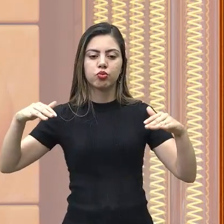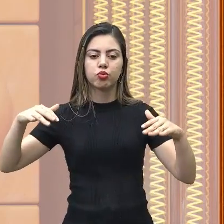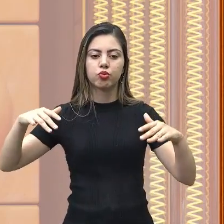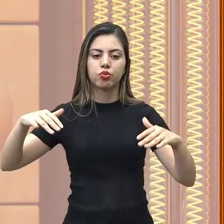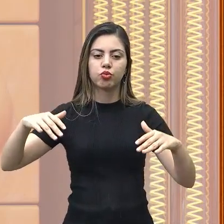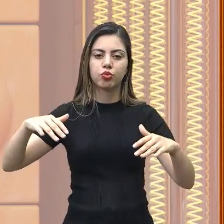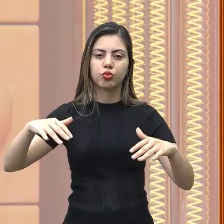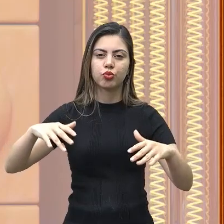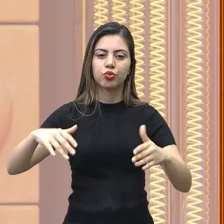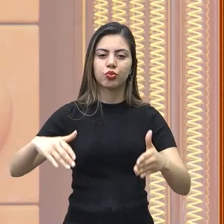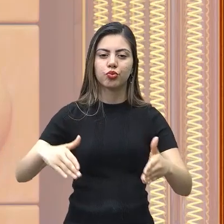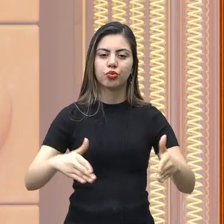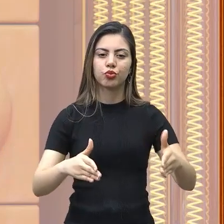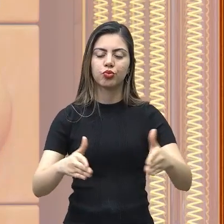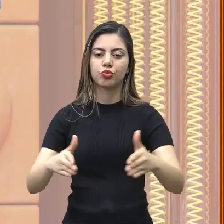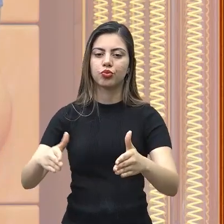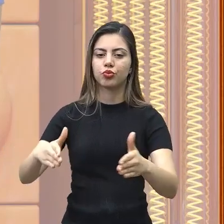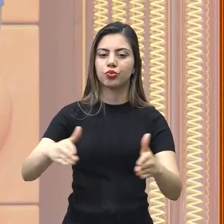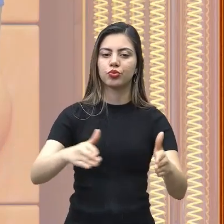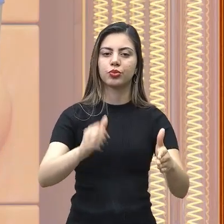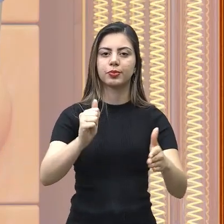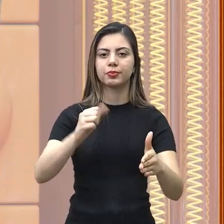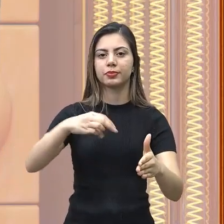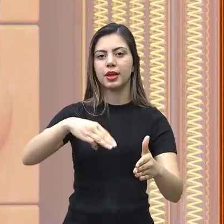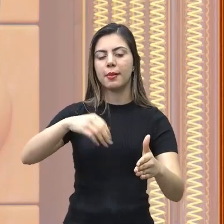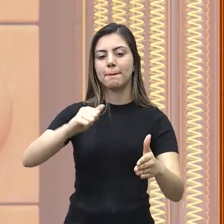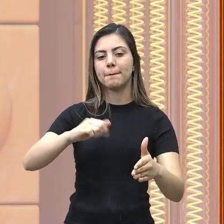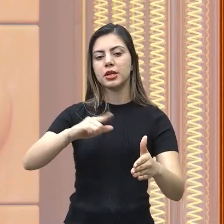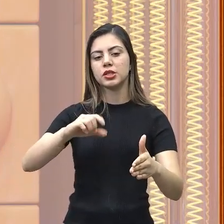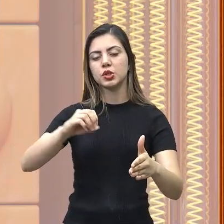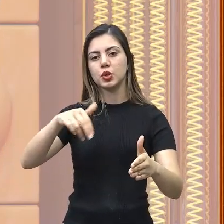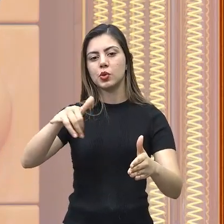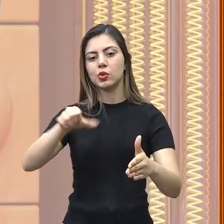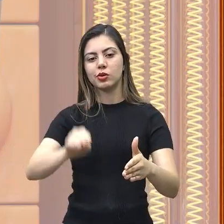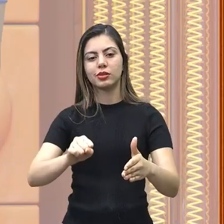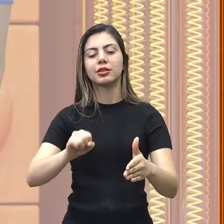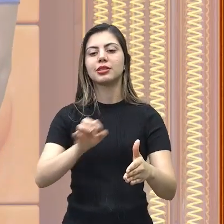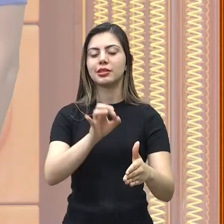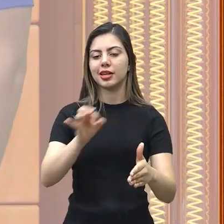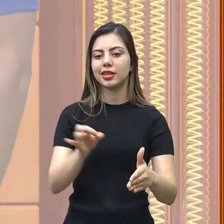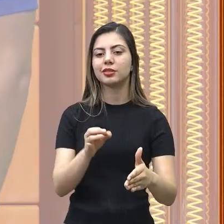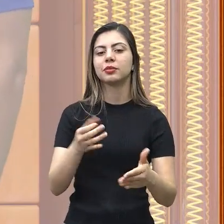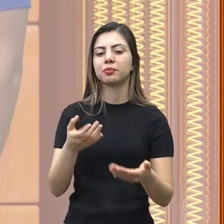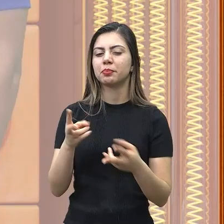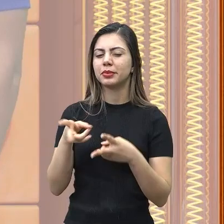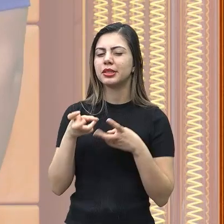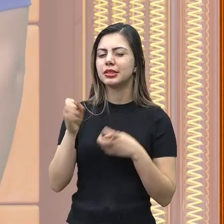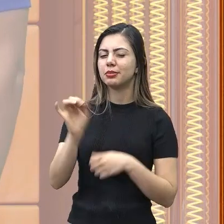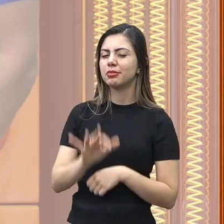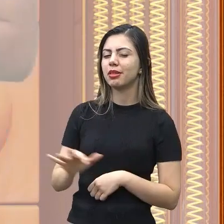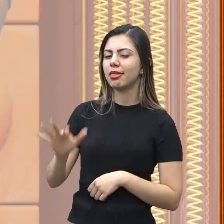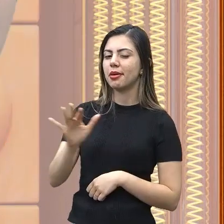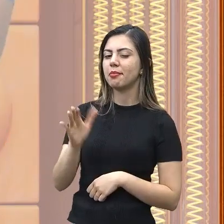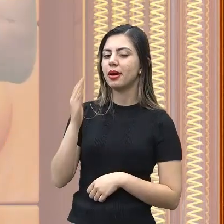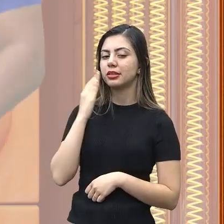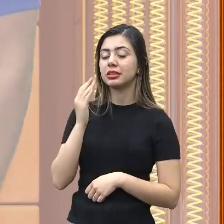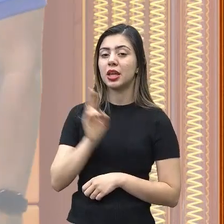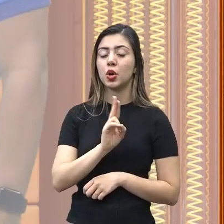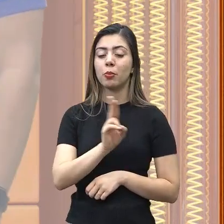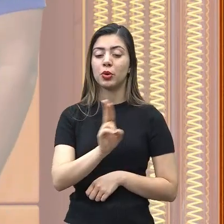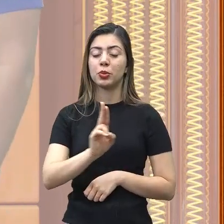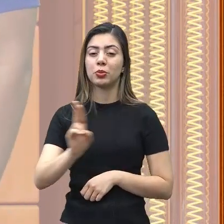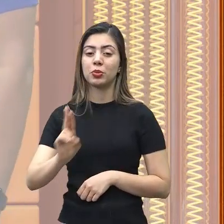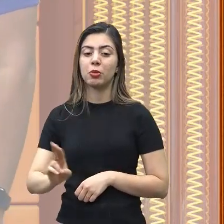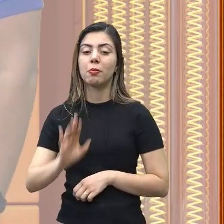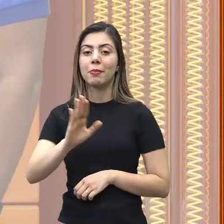Apurimac, rio Maranhão, rio Amazonas, depois se chama rio Solimões, aí depois volta a se chamar rio Amazonas, depois que se